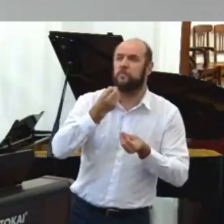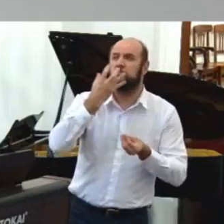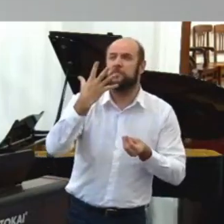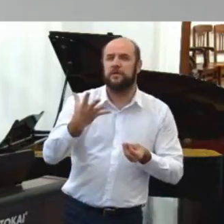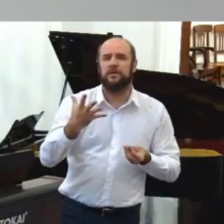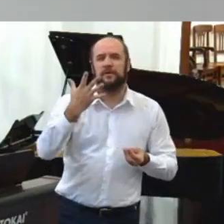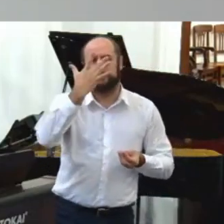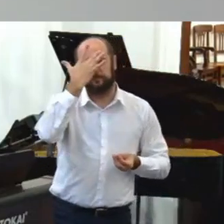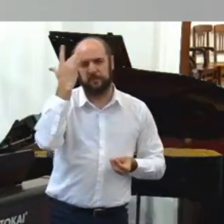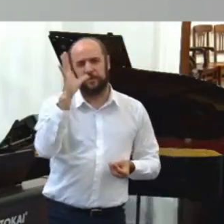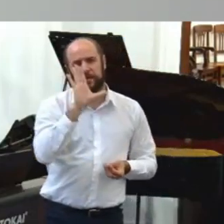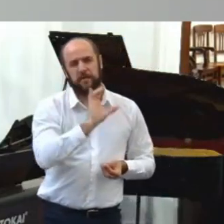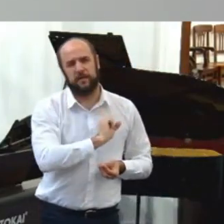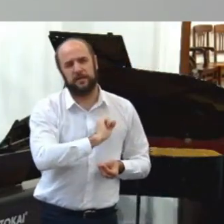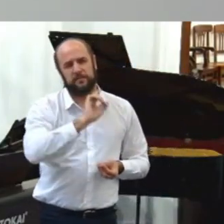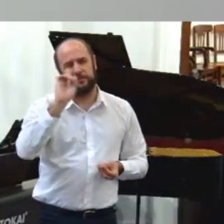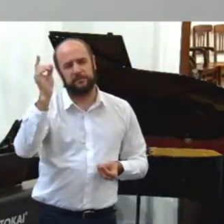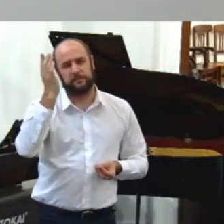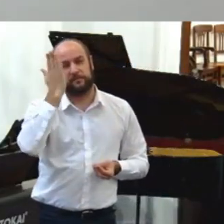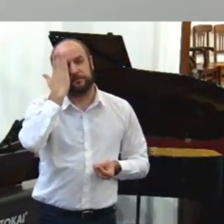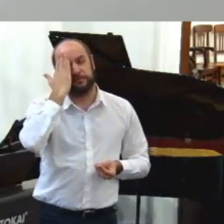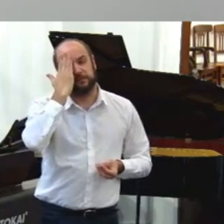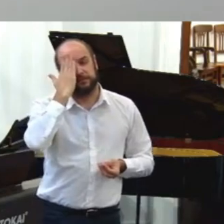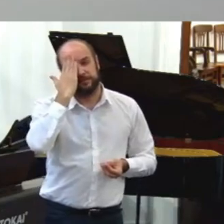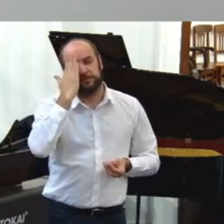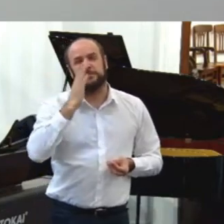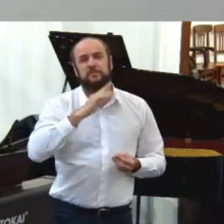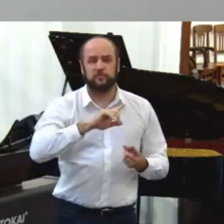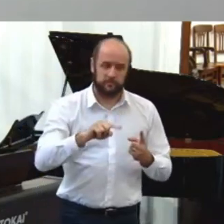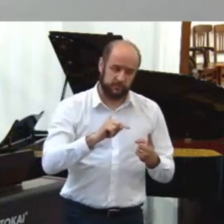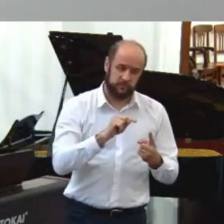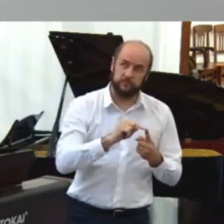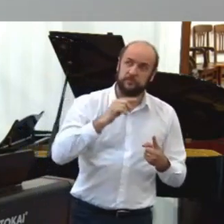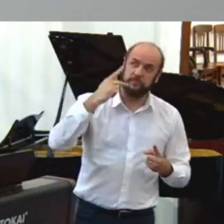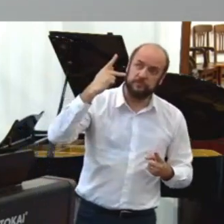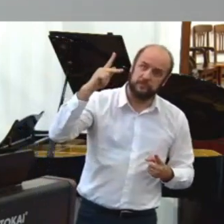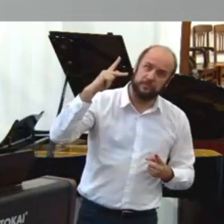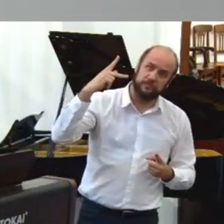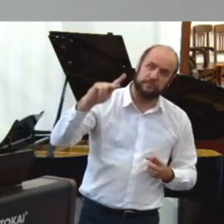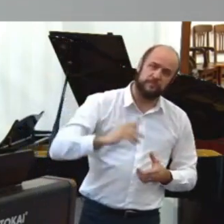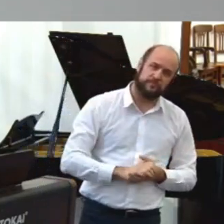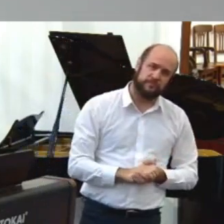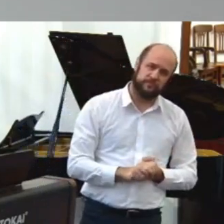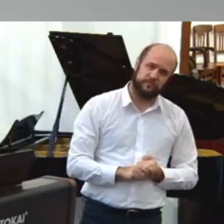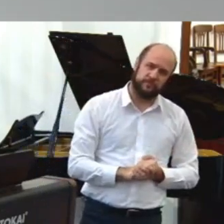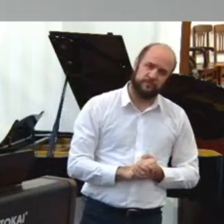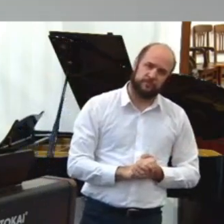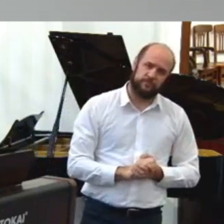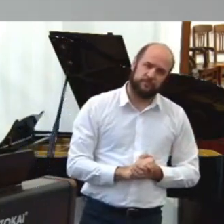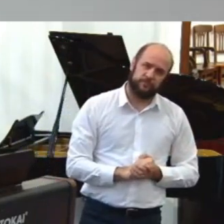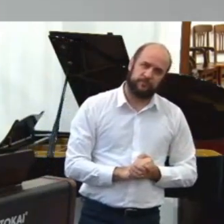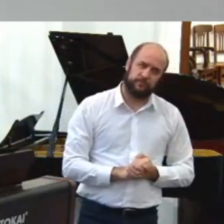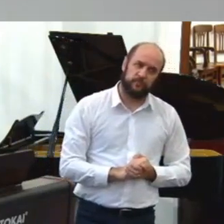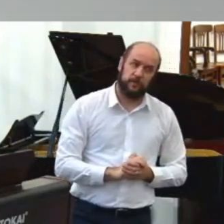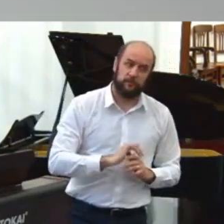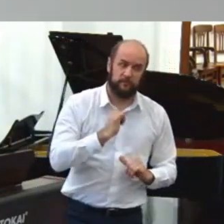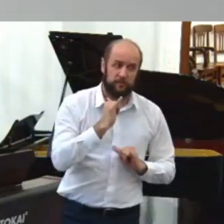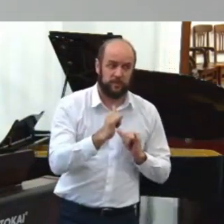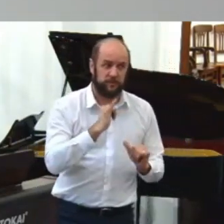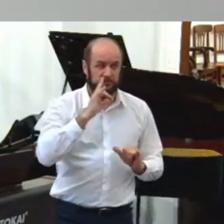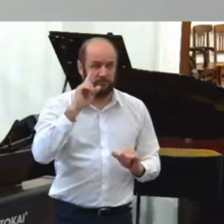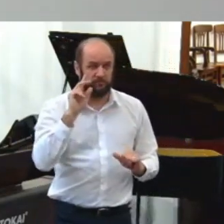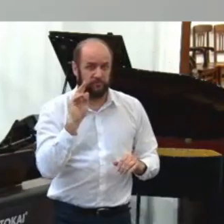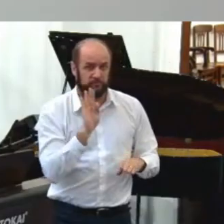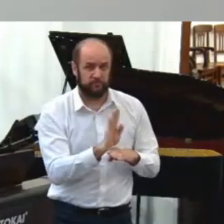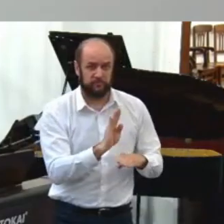que amam a Deus, a saber, segundo os seus propósitos. Abraham Kuyper, falando sobre providência de